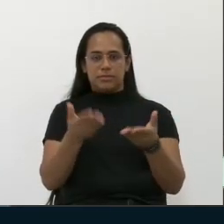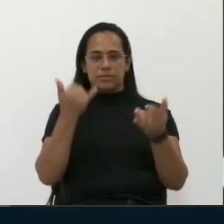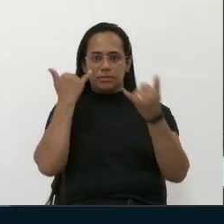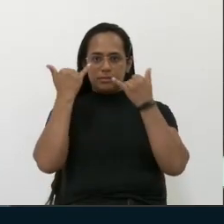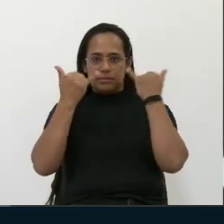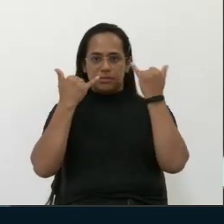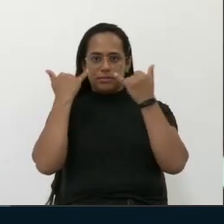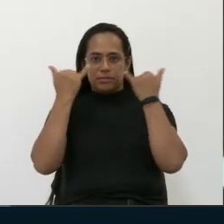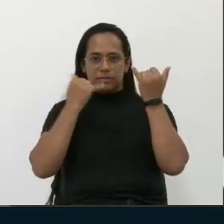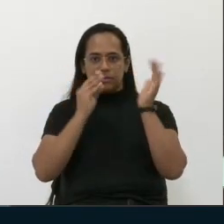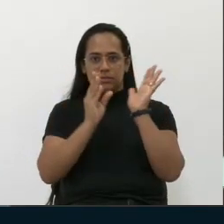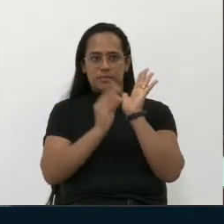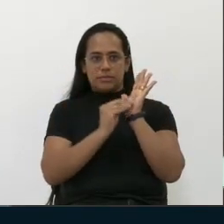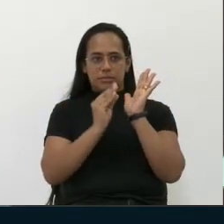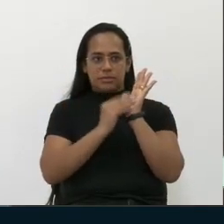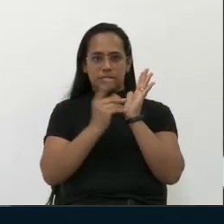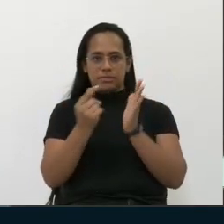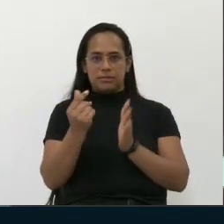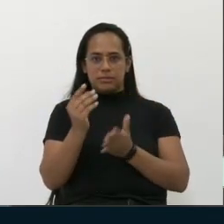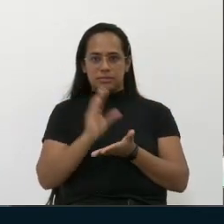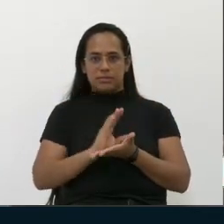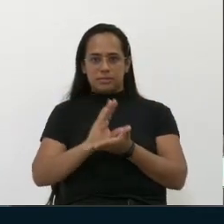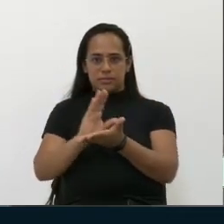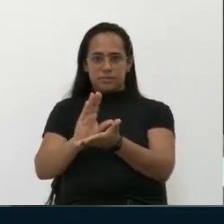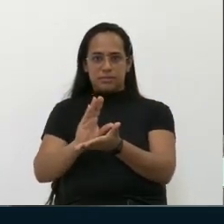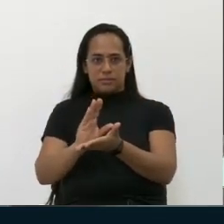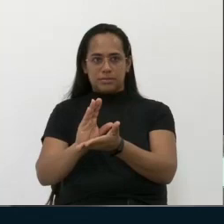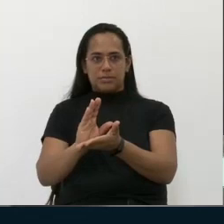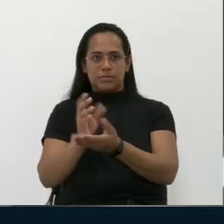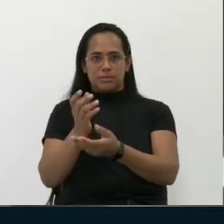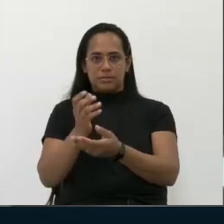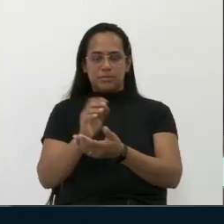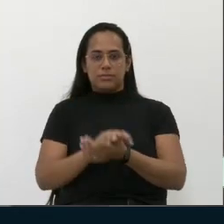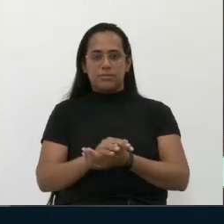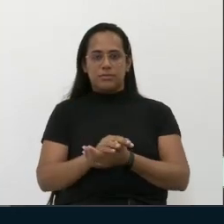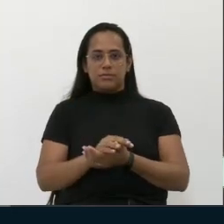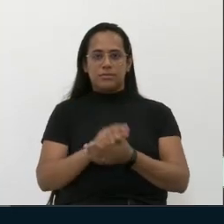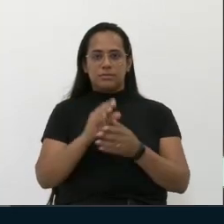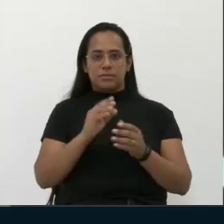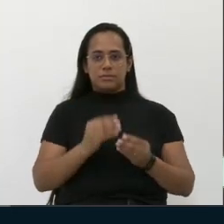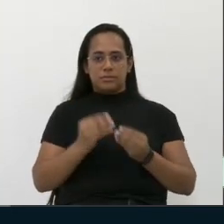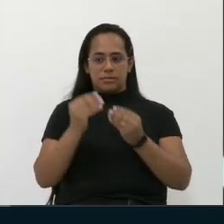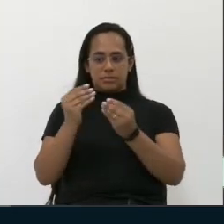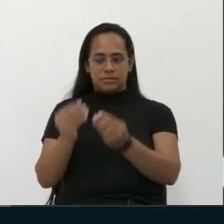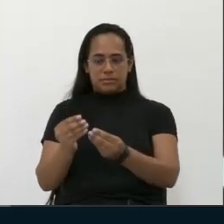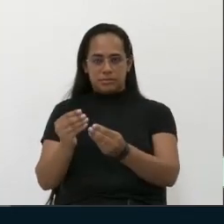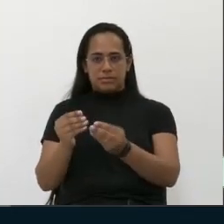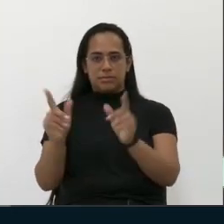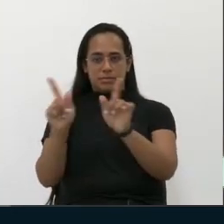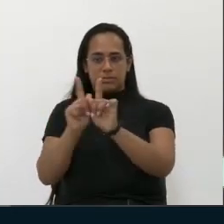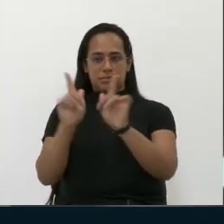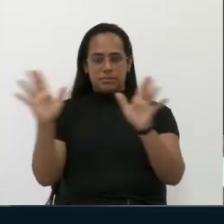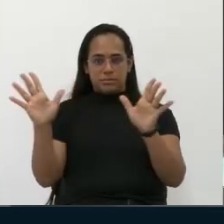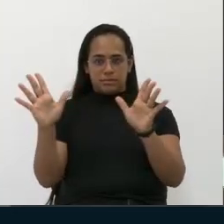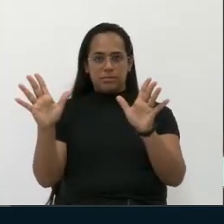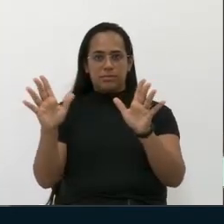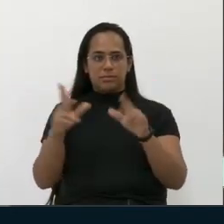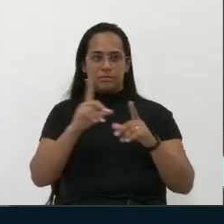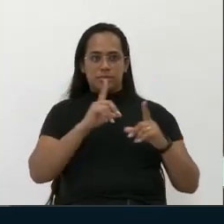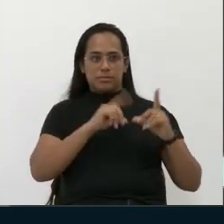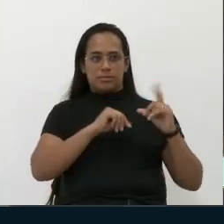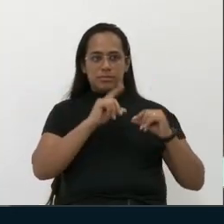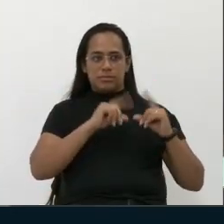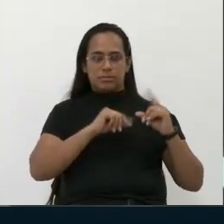Informações sobre as emendas de verba orçamentárias encaminhadas ao município de Guarulhos pelo deputado Jorge Wilson, xerife do consumidor.